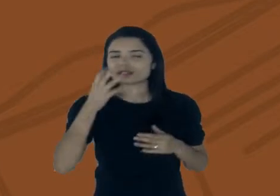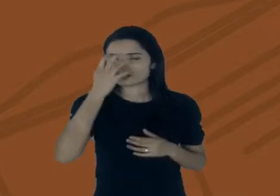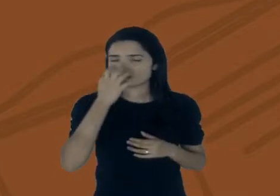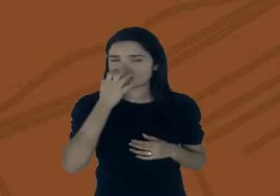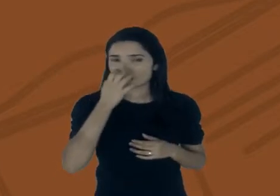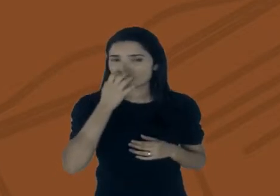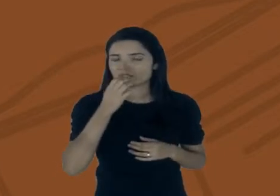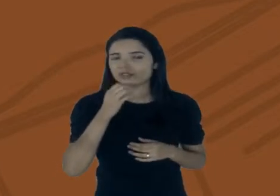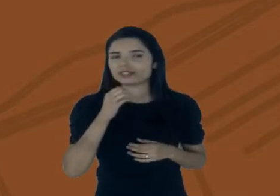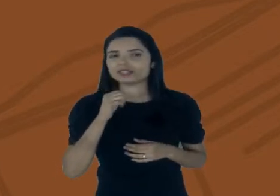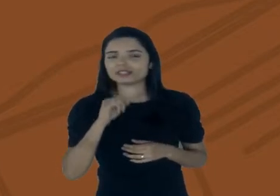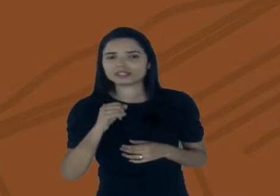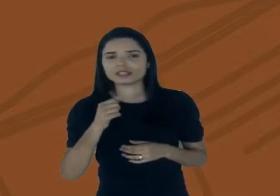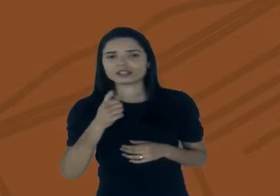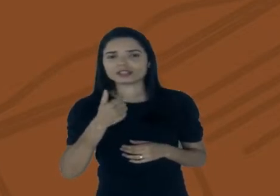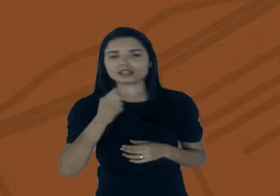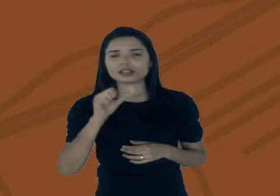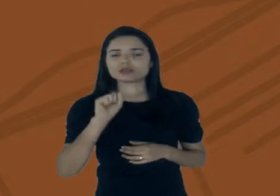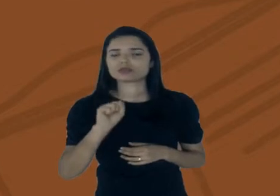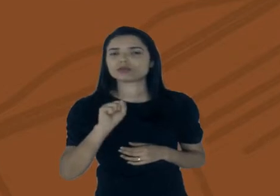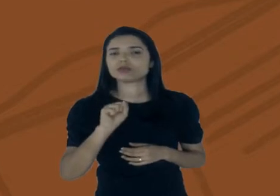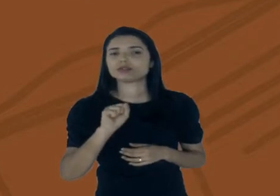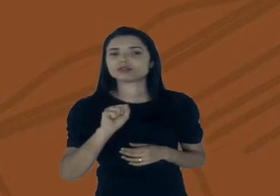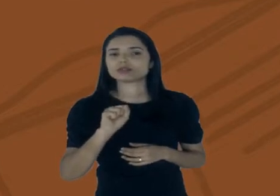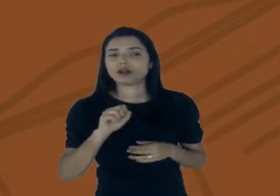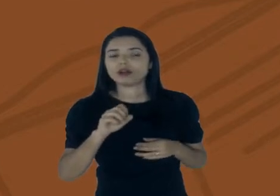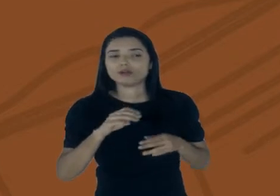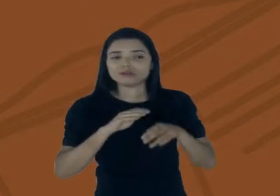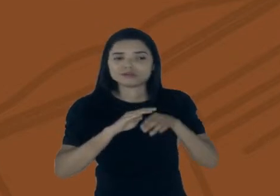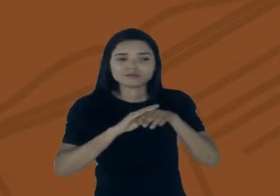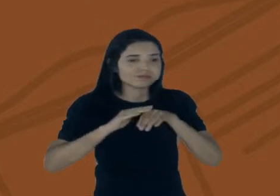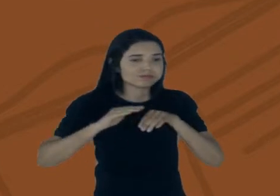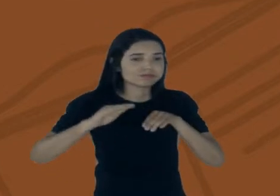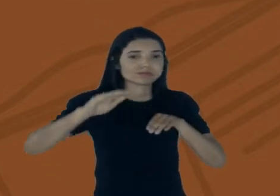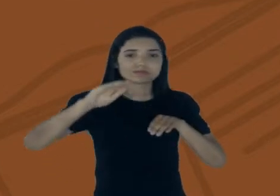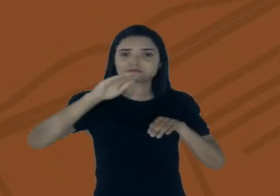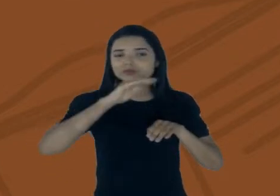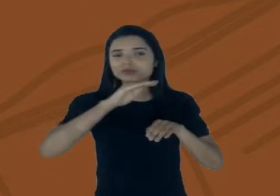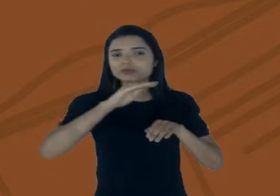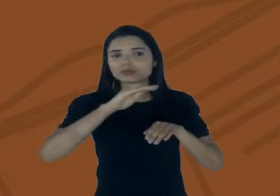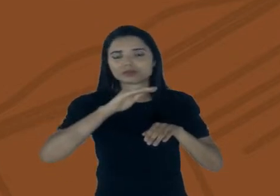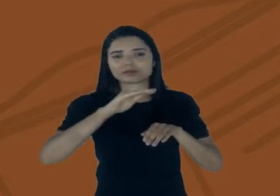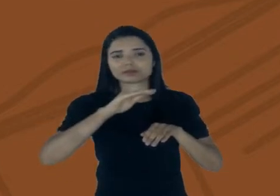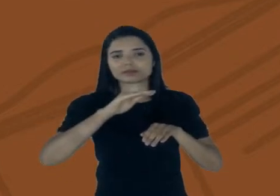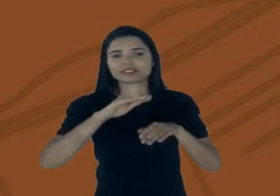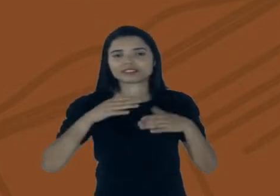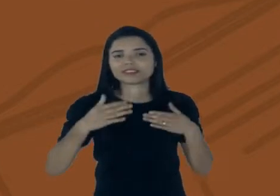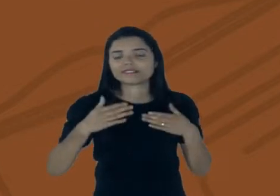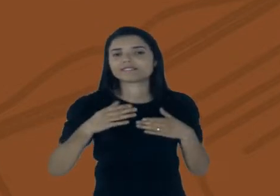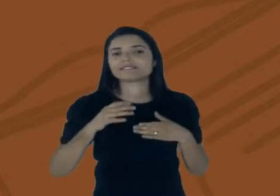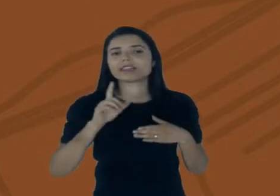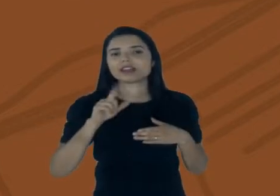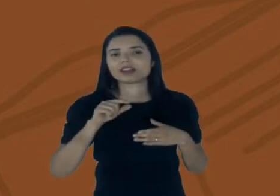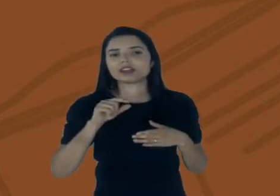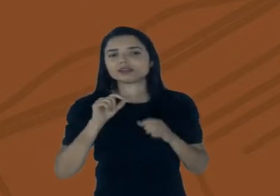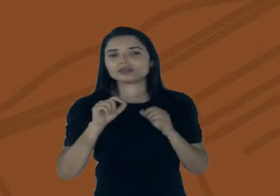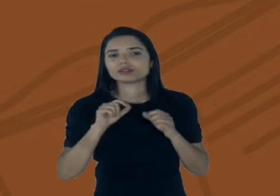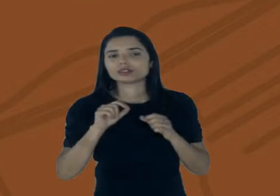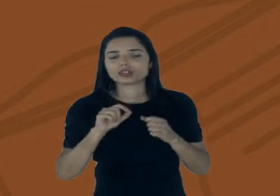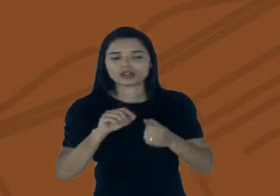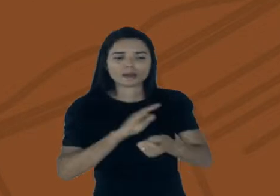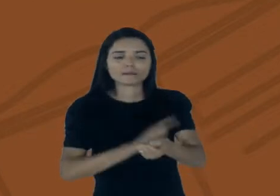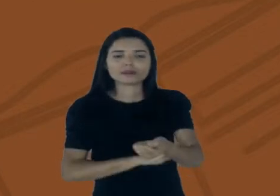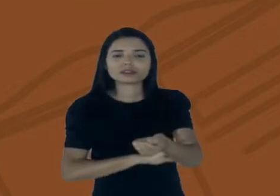12, então aí o grau já está elevadíssimo. Então, em geral, a pressão arterial ela não tem